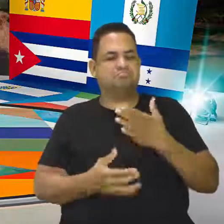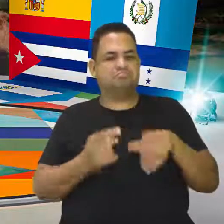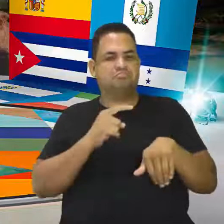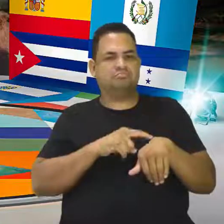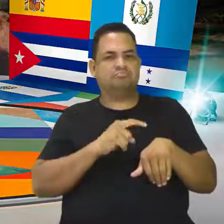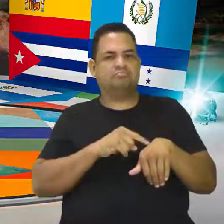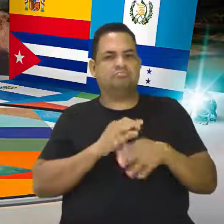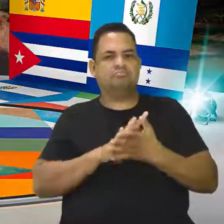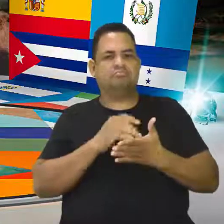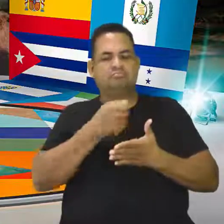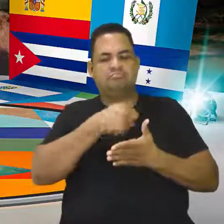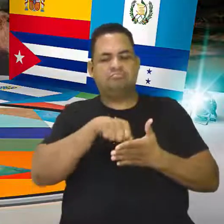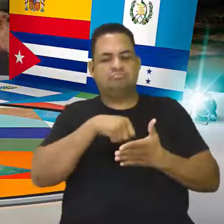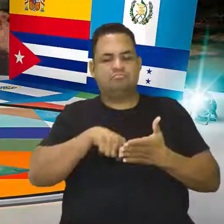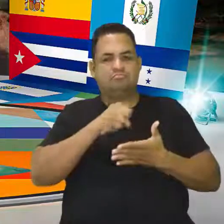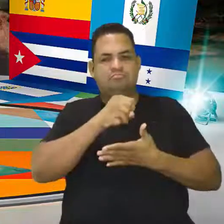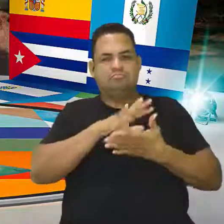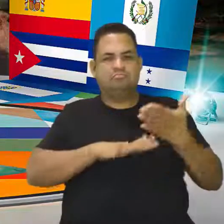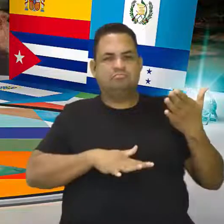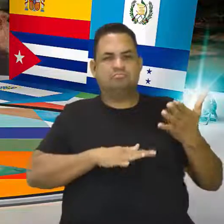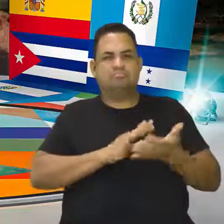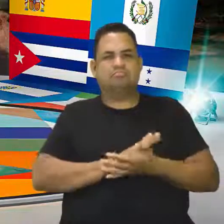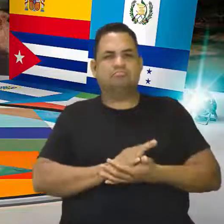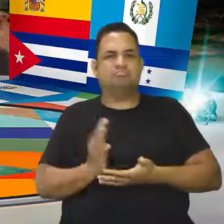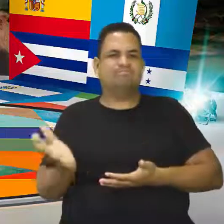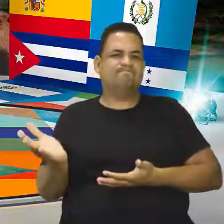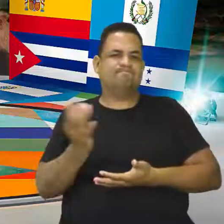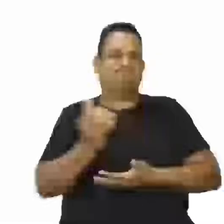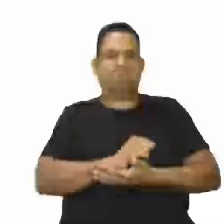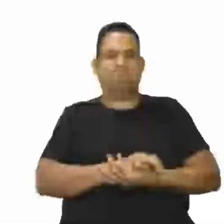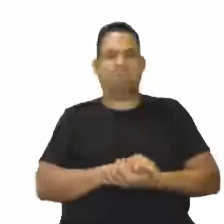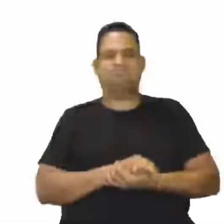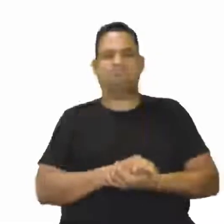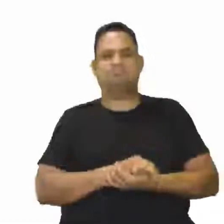tempo, para a correção da atividade de hoje. Simbora!